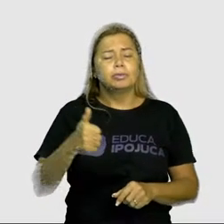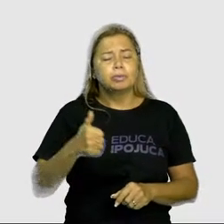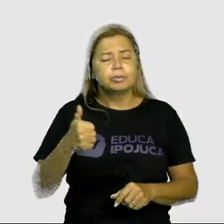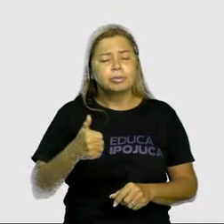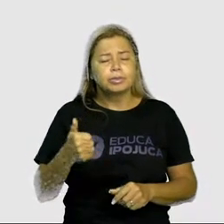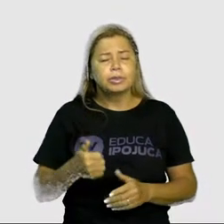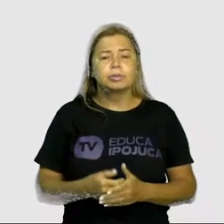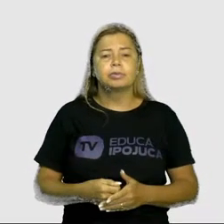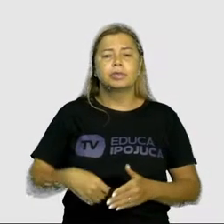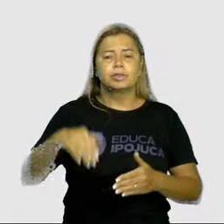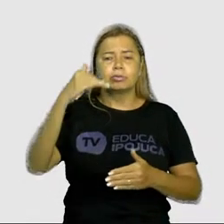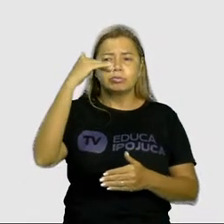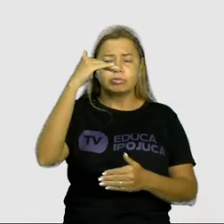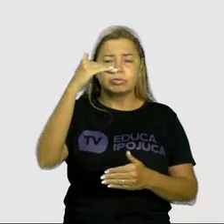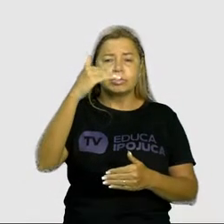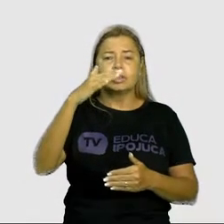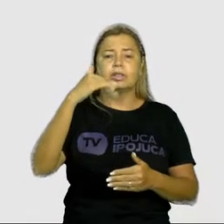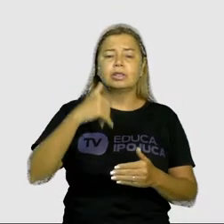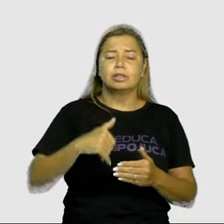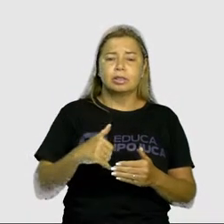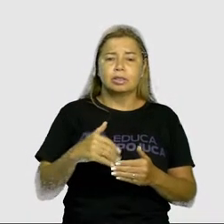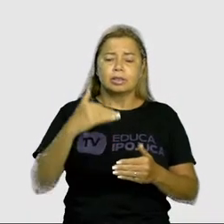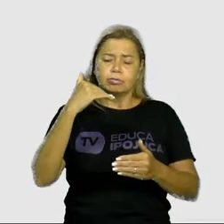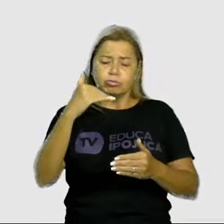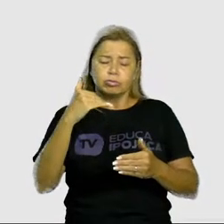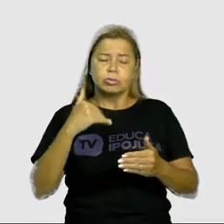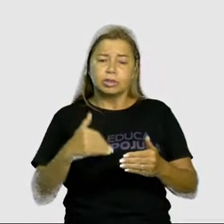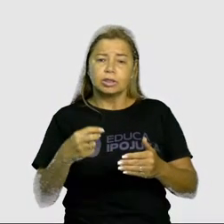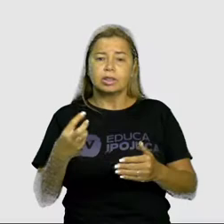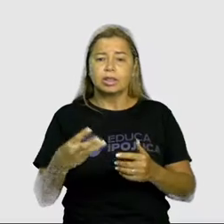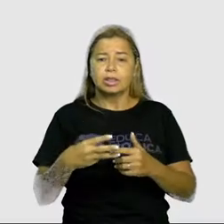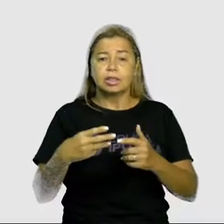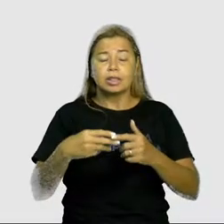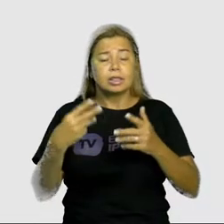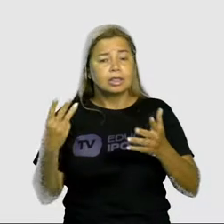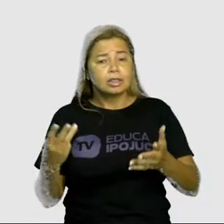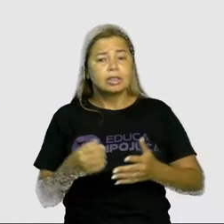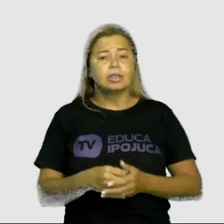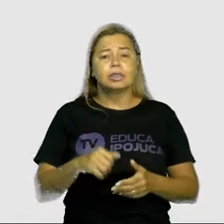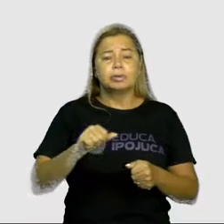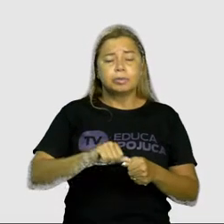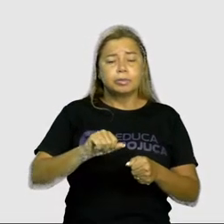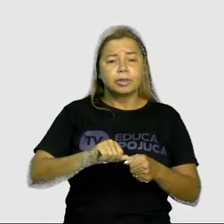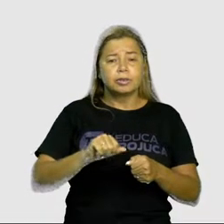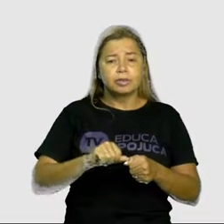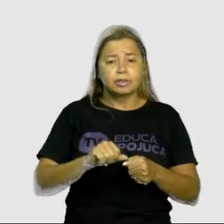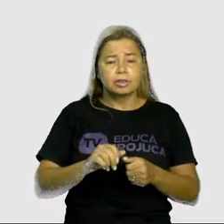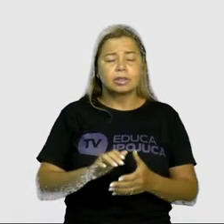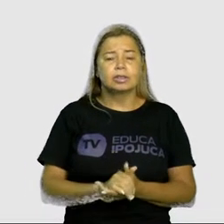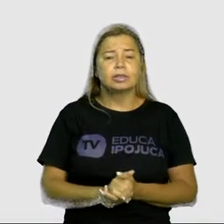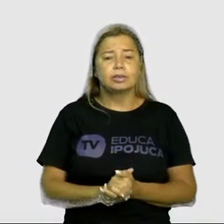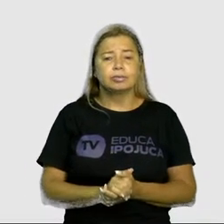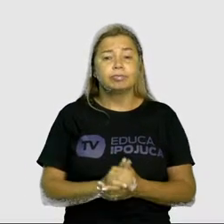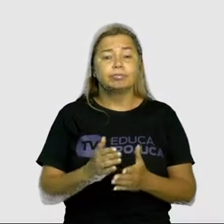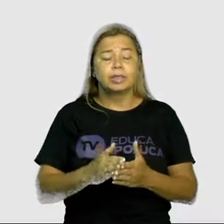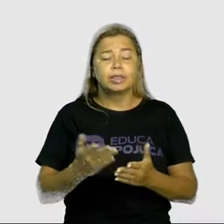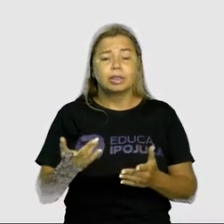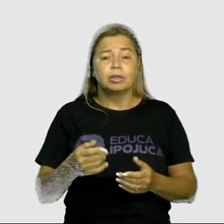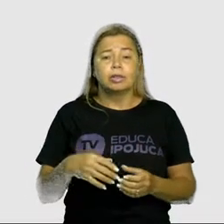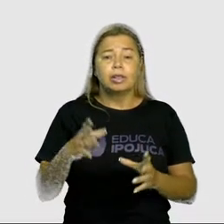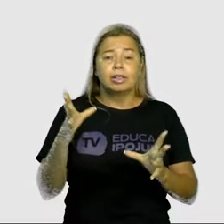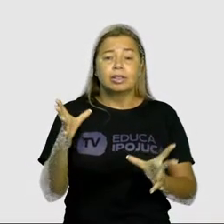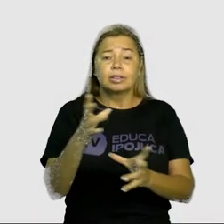parcela, a terceira, a quarta parcela, porque tem adições grandes, né? Enormes. E aí o que fica embaixo, a soma